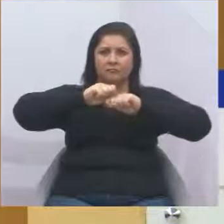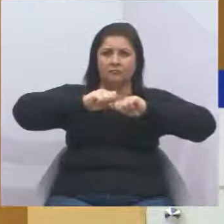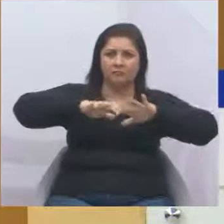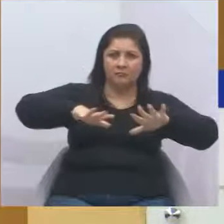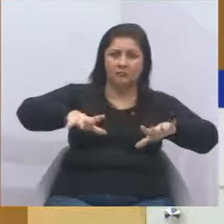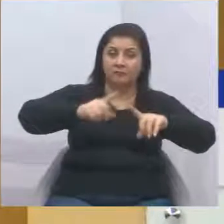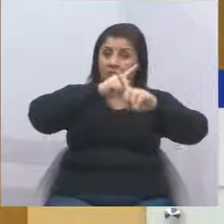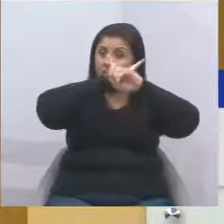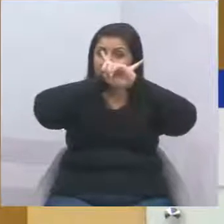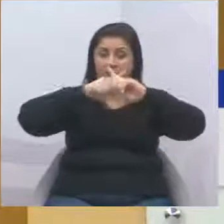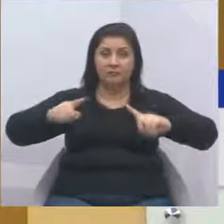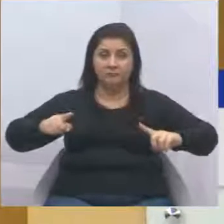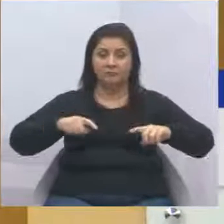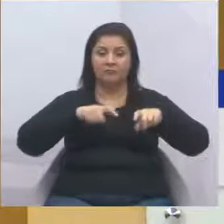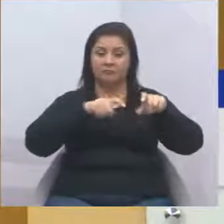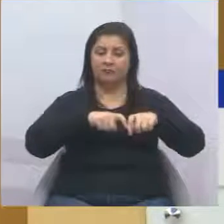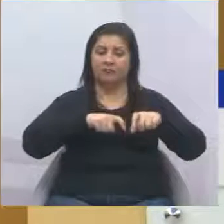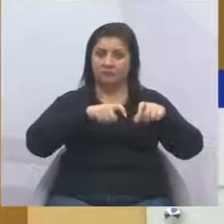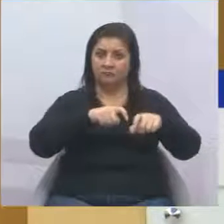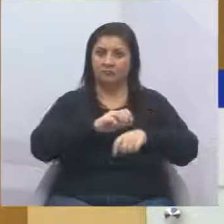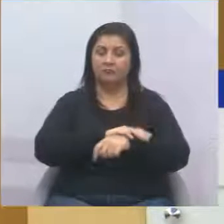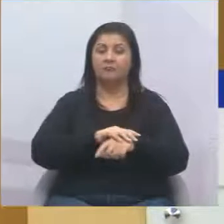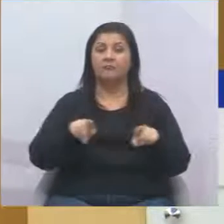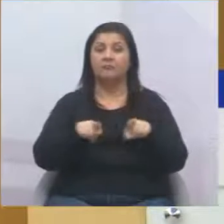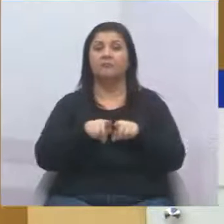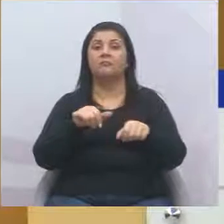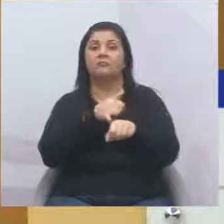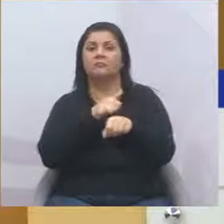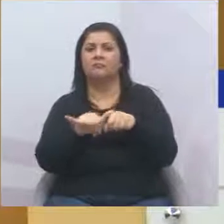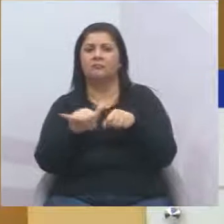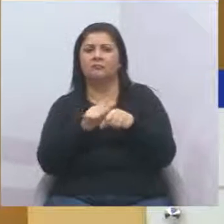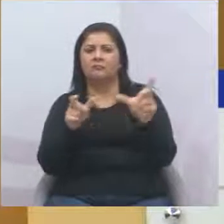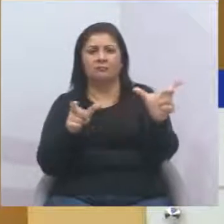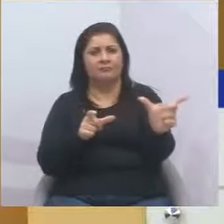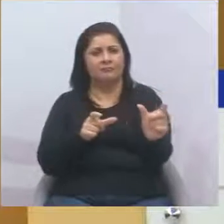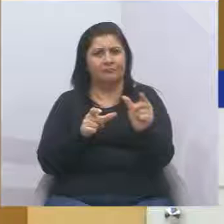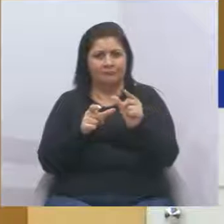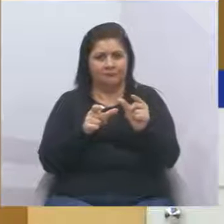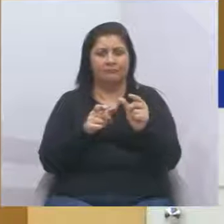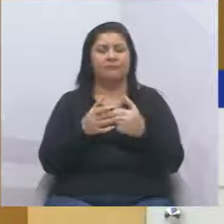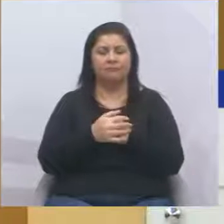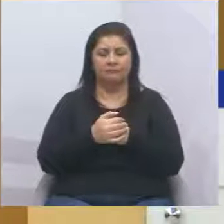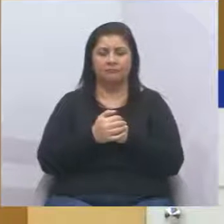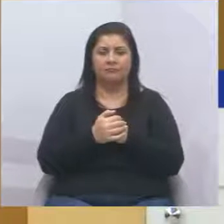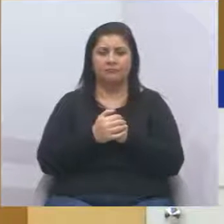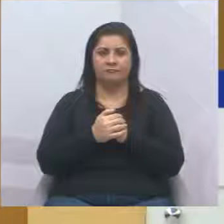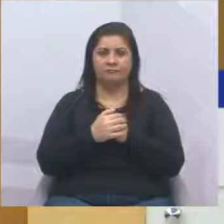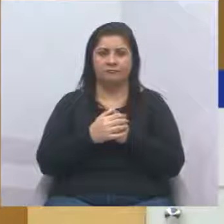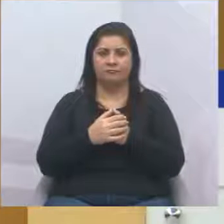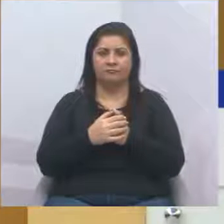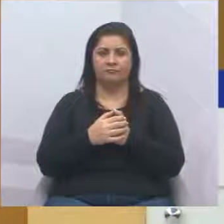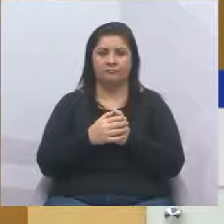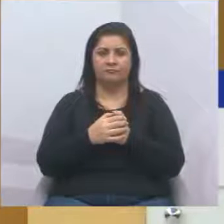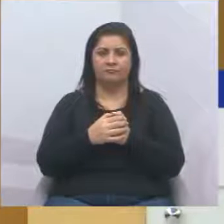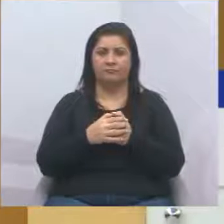plantio dessa espécie e a estratégia de controle da mesma em nosso município. Os danos e os ônus